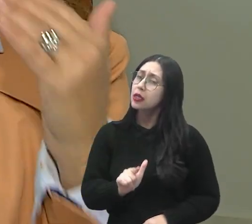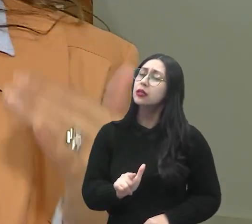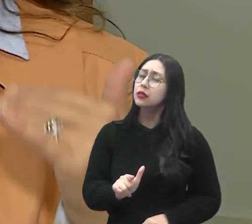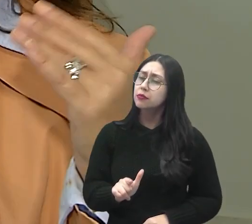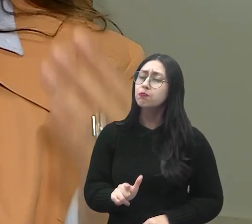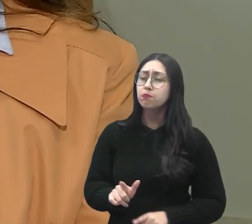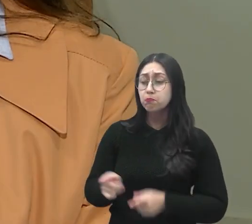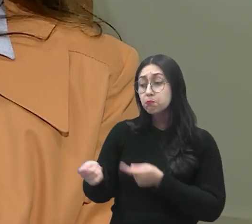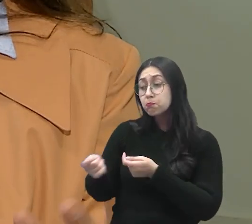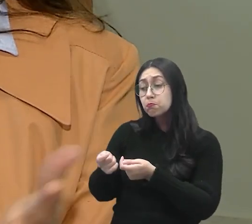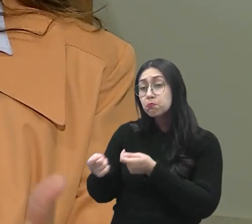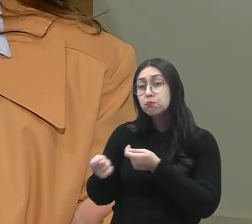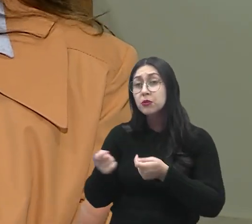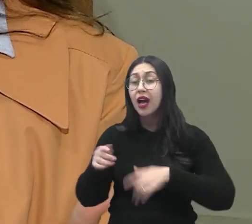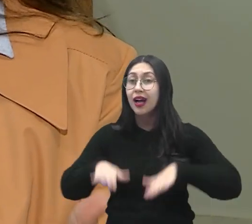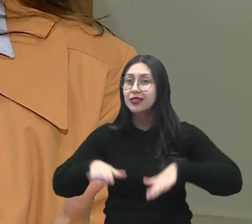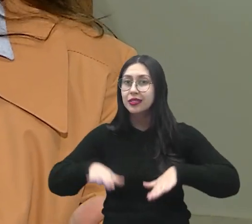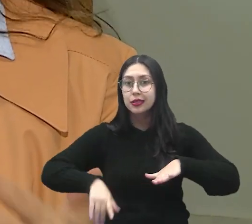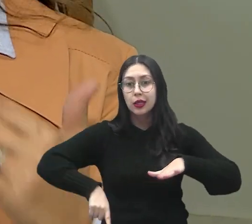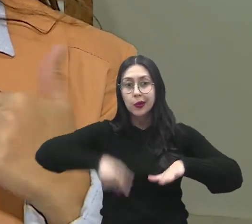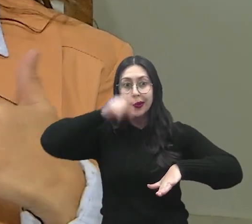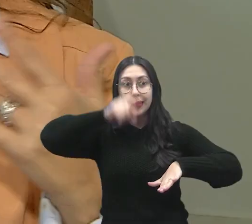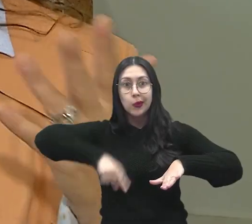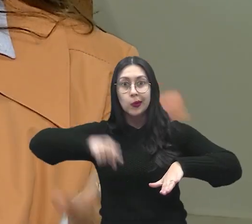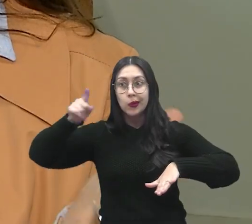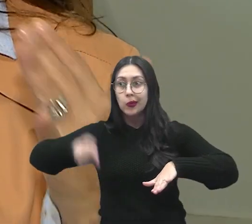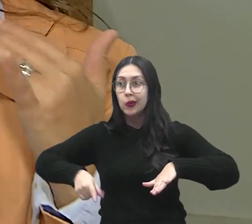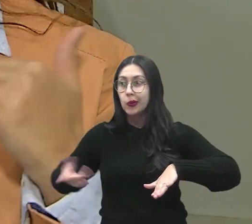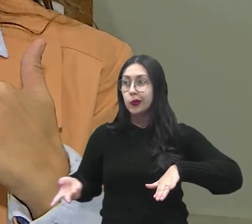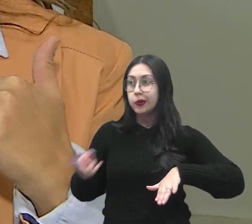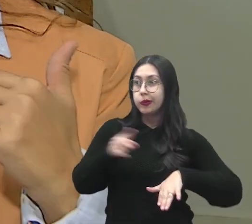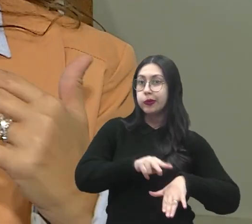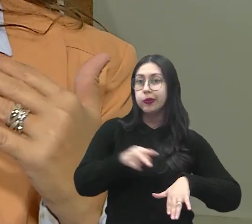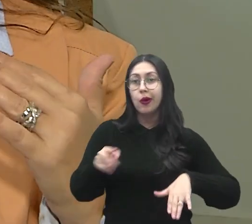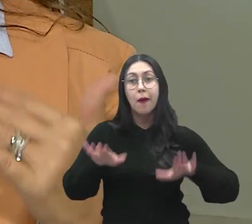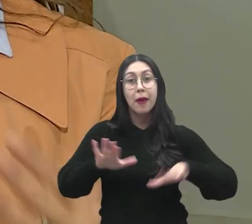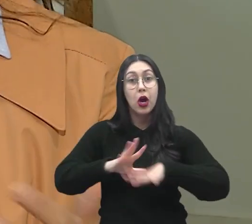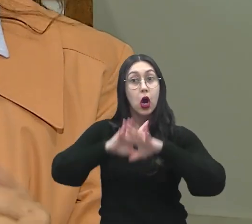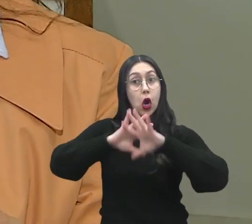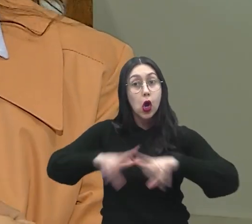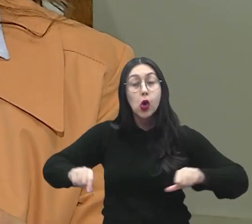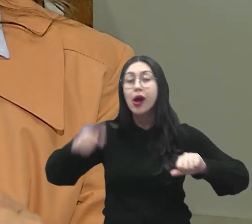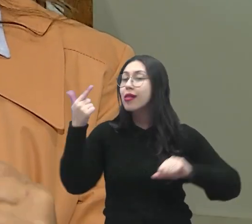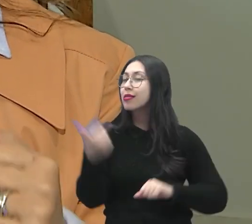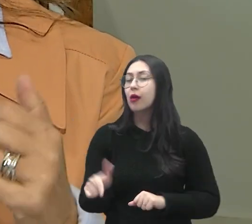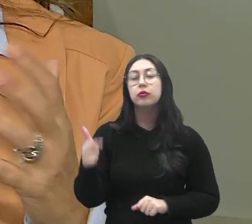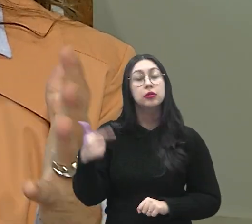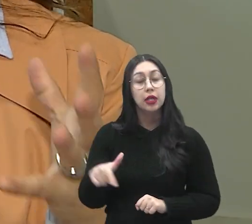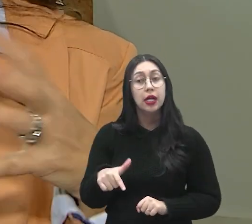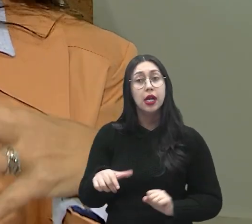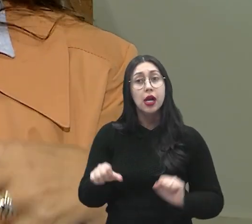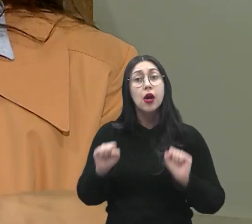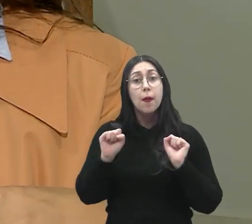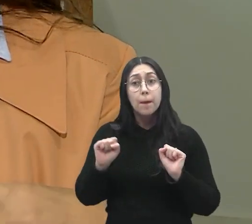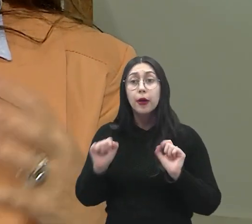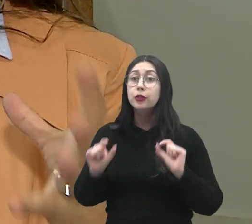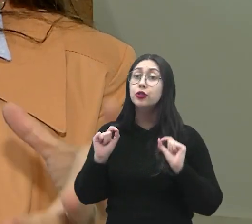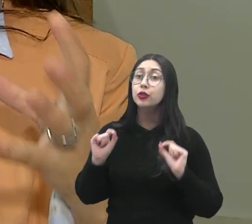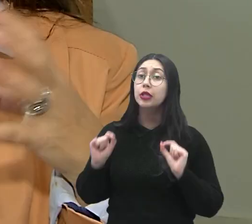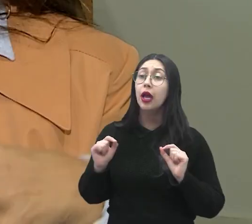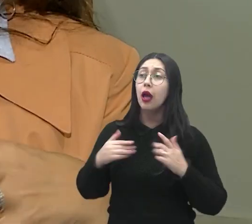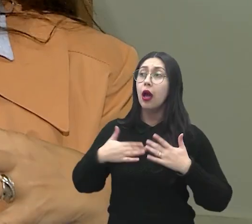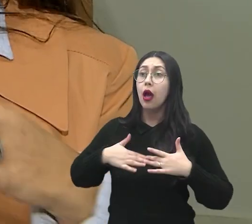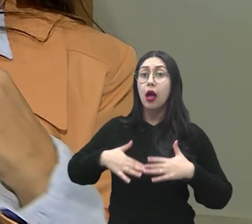passear entre essas manifestações ao longo da vida, né? De leve para moderada, para grave, mas ela não tem cura. Ela pode remitir. O